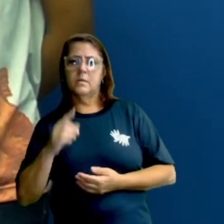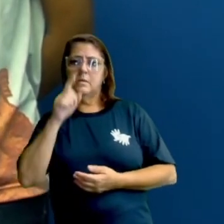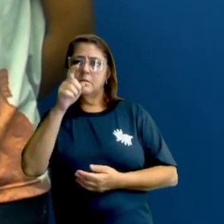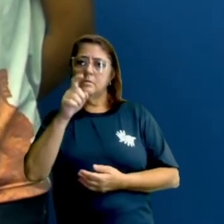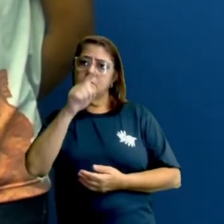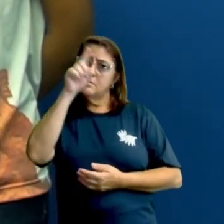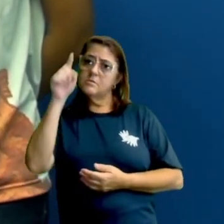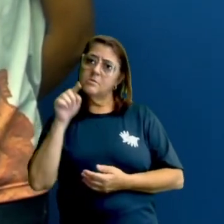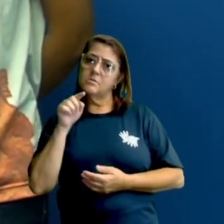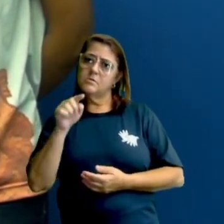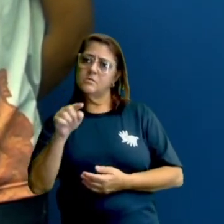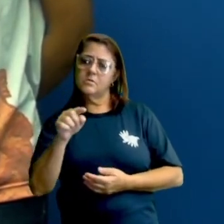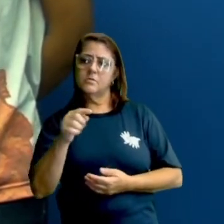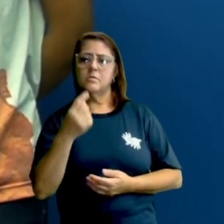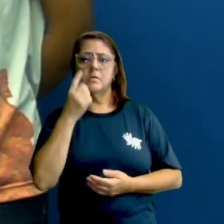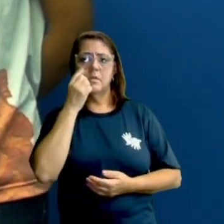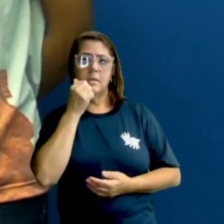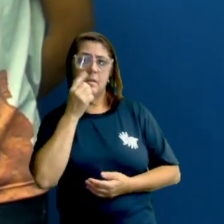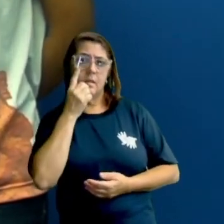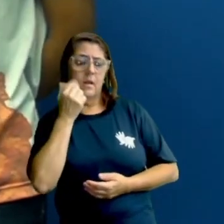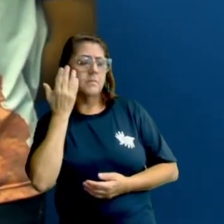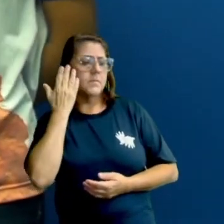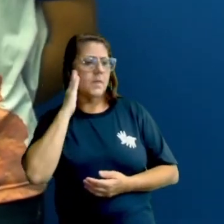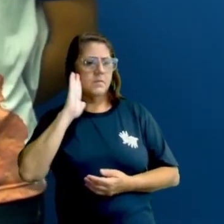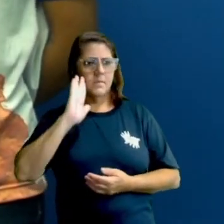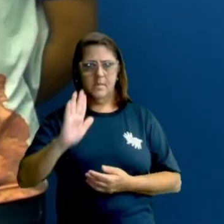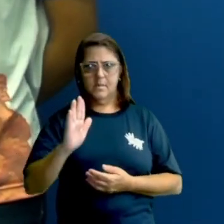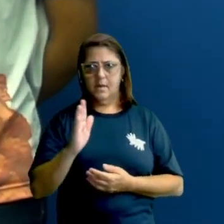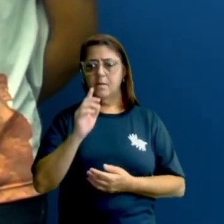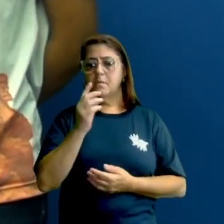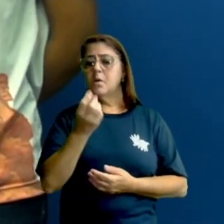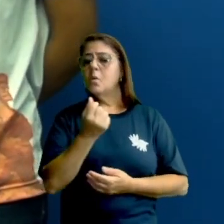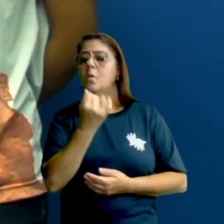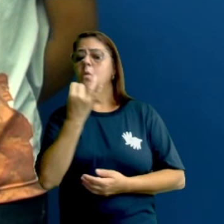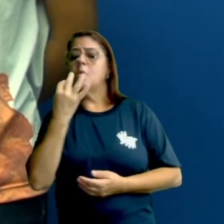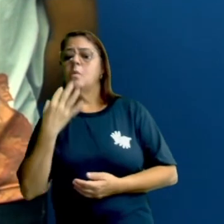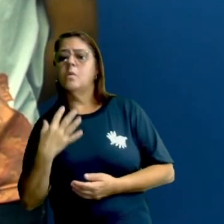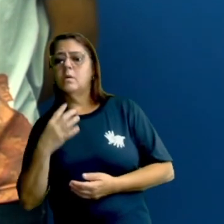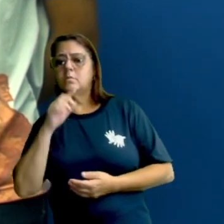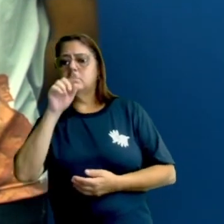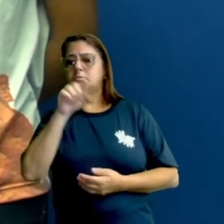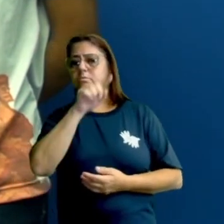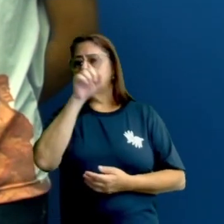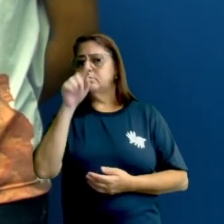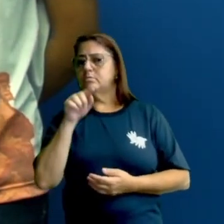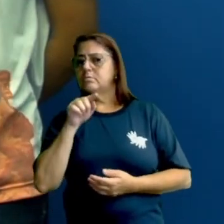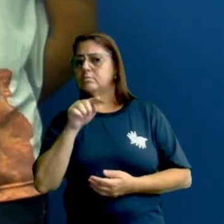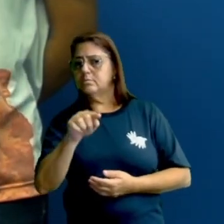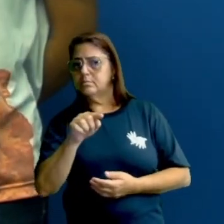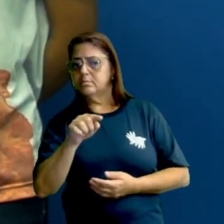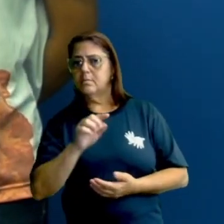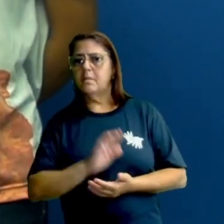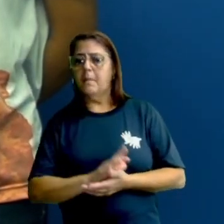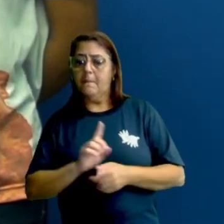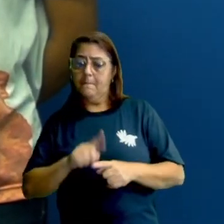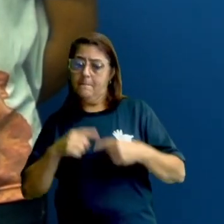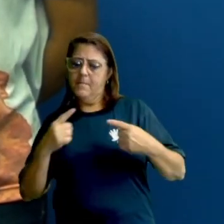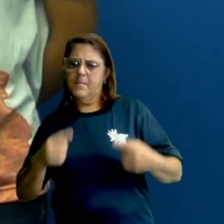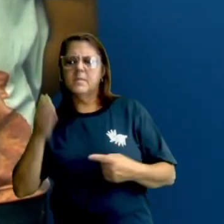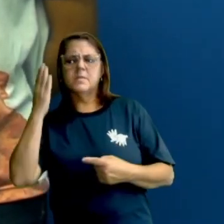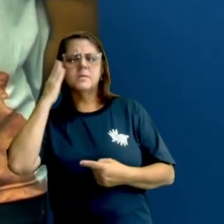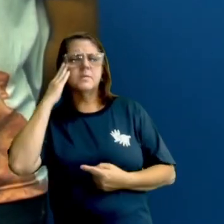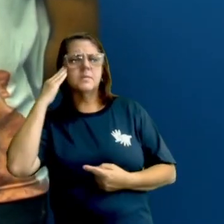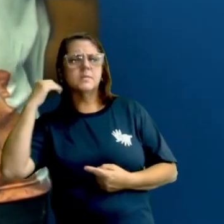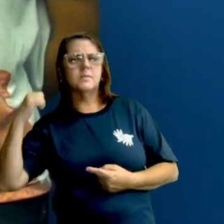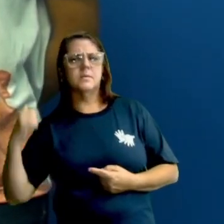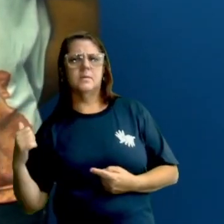X de lápis, que a gente não sabe qual é. Representei aqui com um ponto de interrogação. Mas a gente